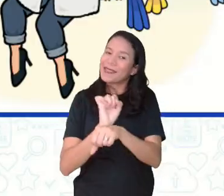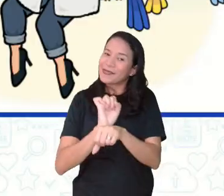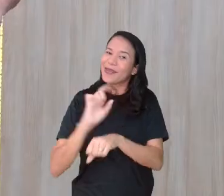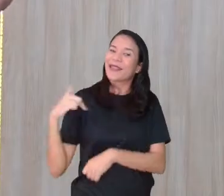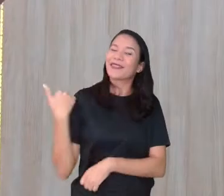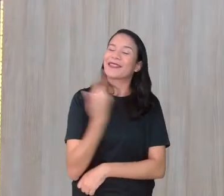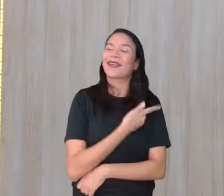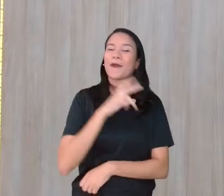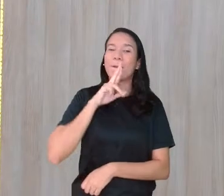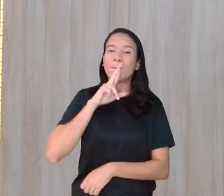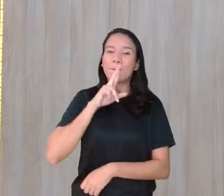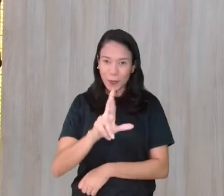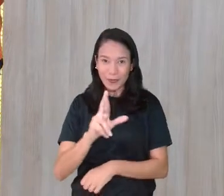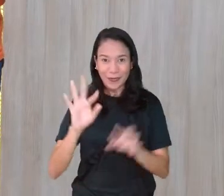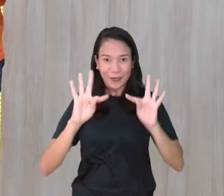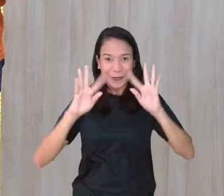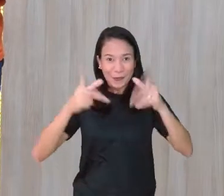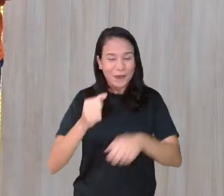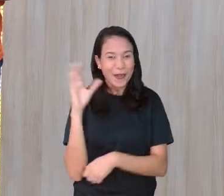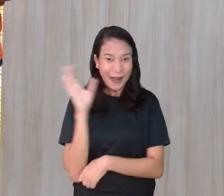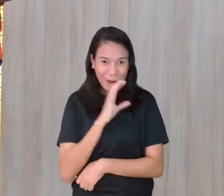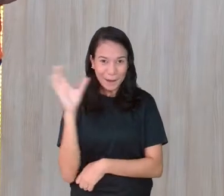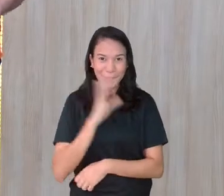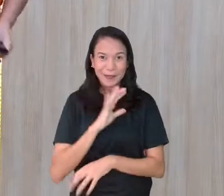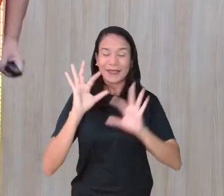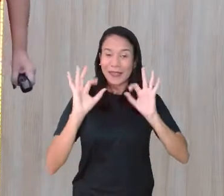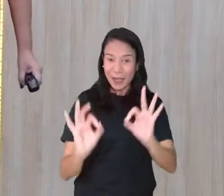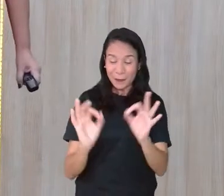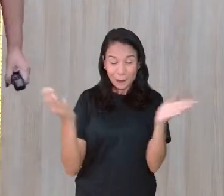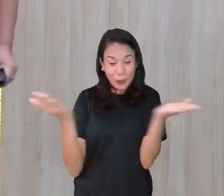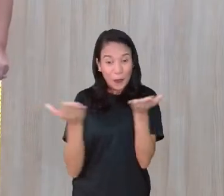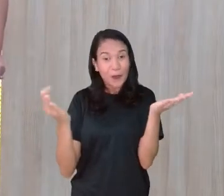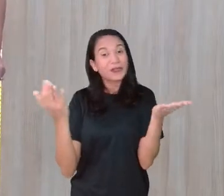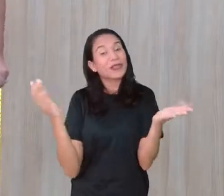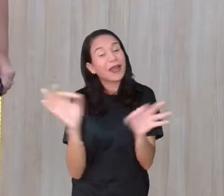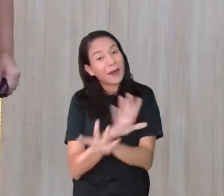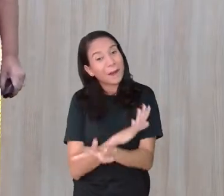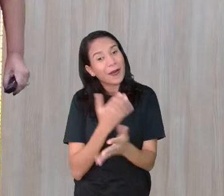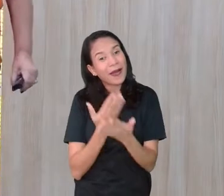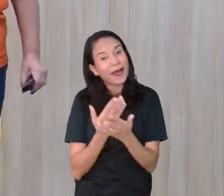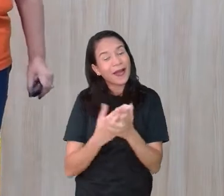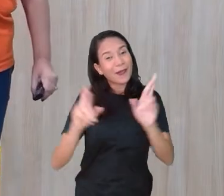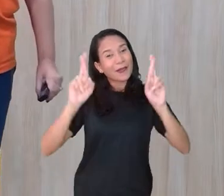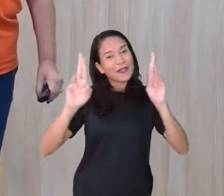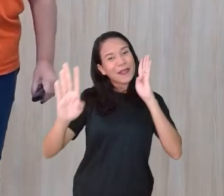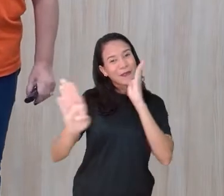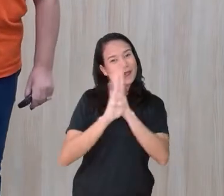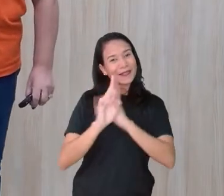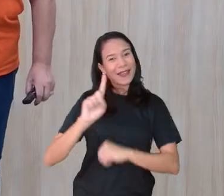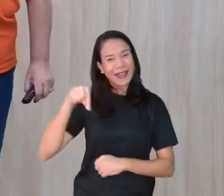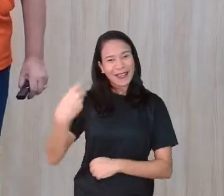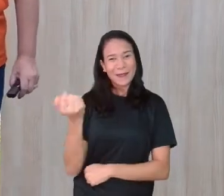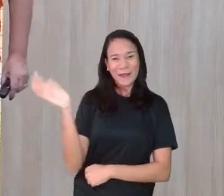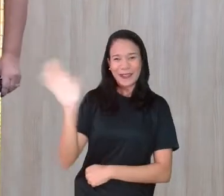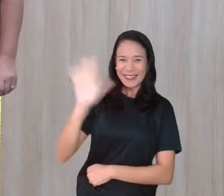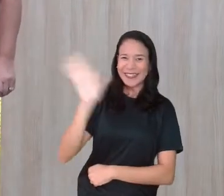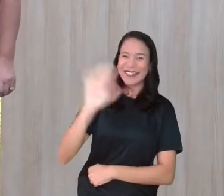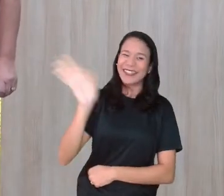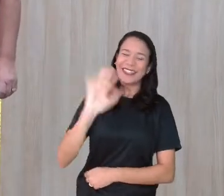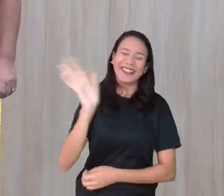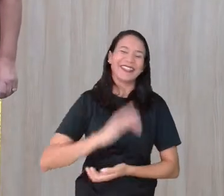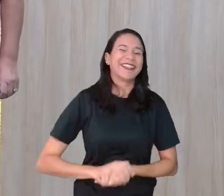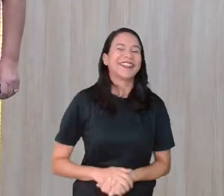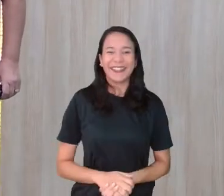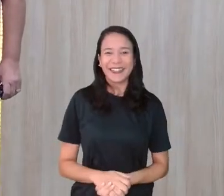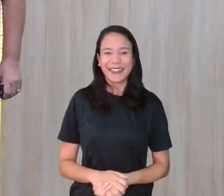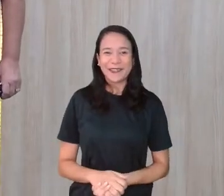vamos responder isso aí rapidinho. Por hoje é só e aguardo vocês na próxima aula. Tchau, tchau, pessoal!